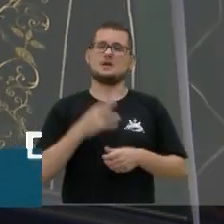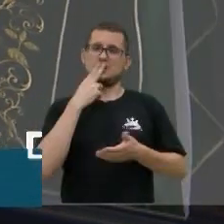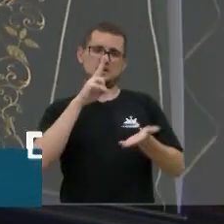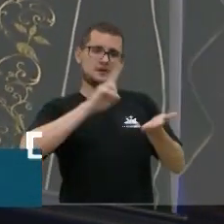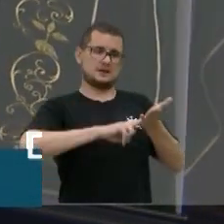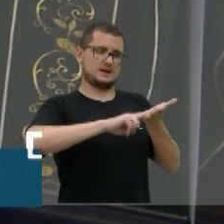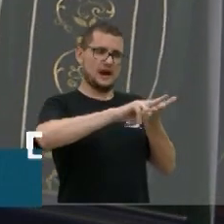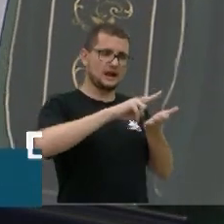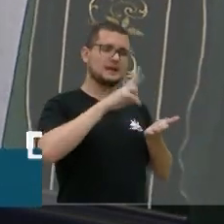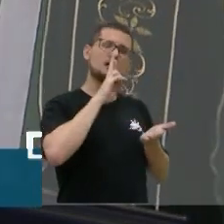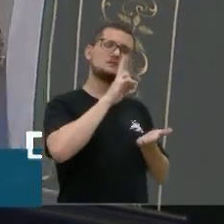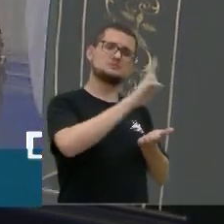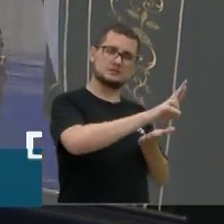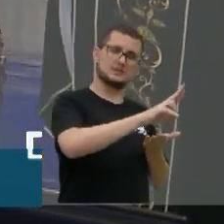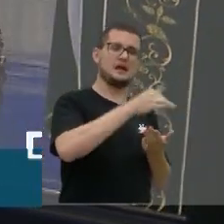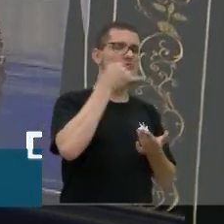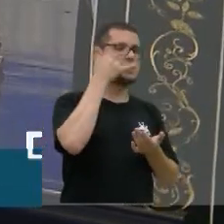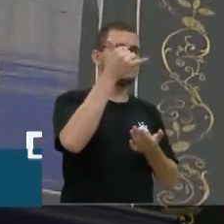e-mails, telefonemas?